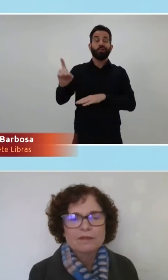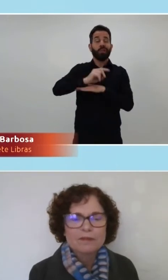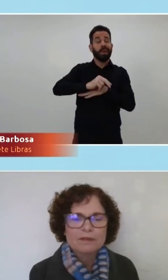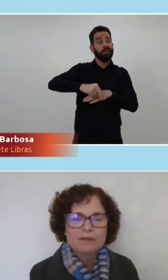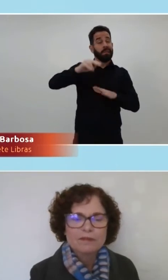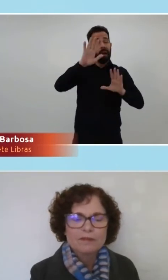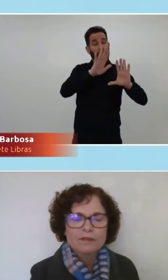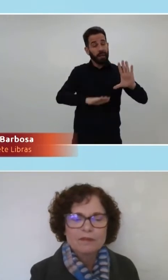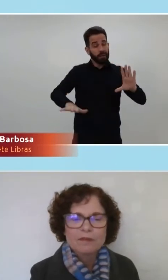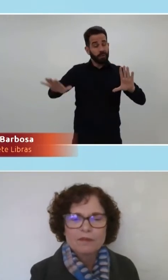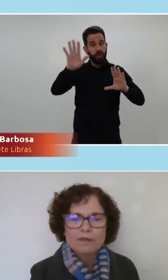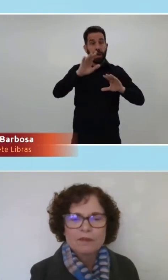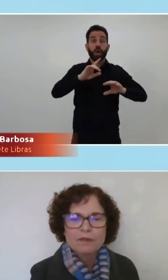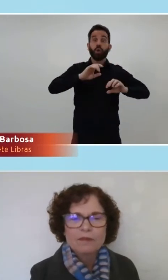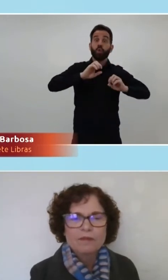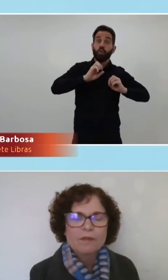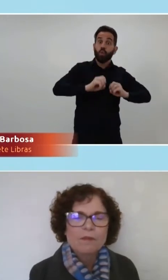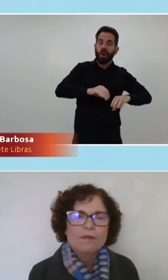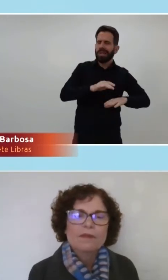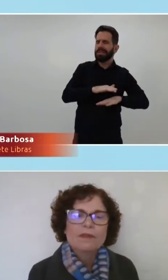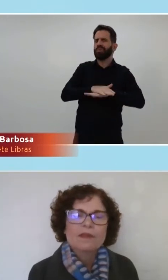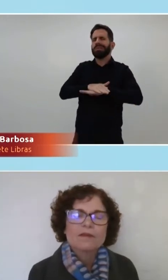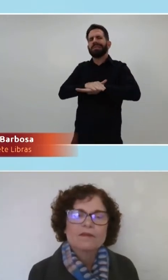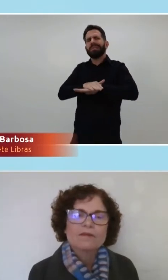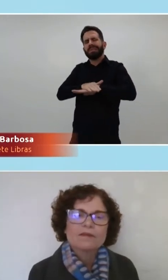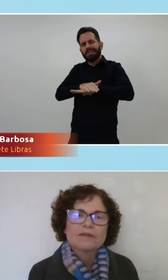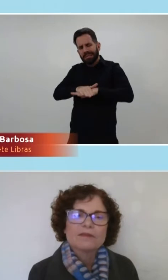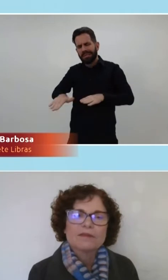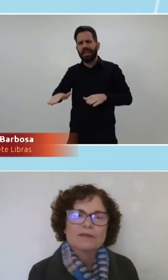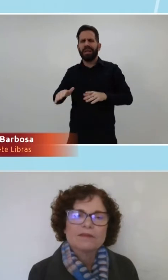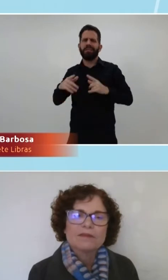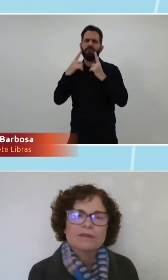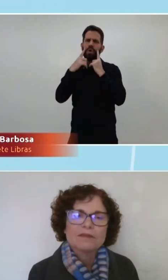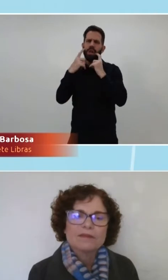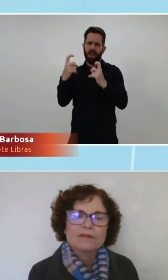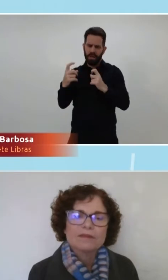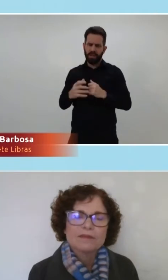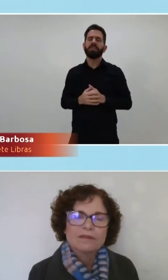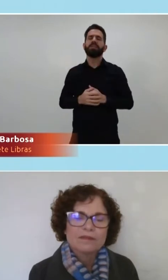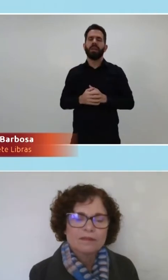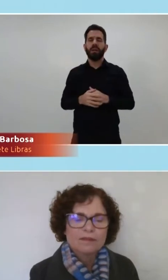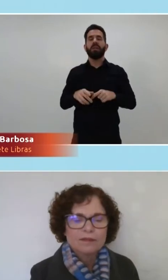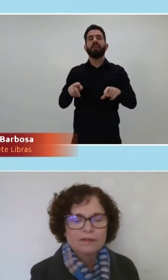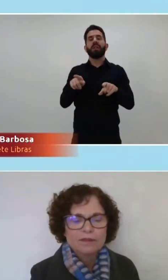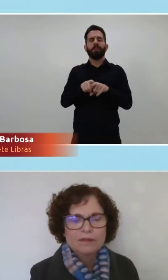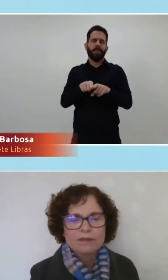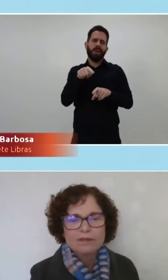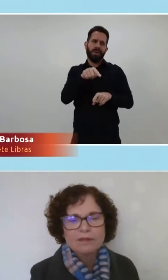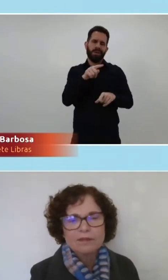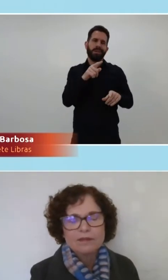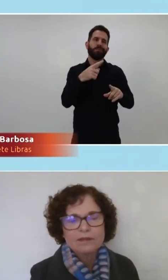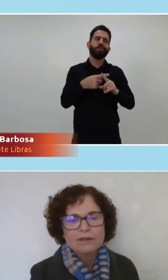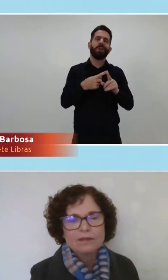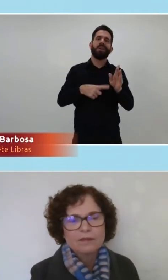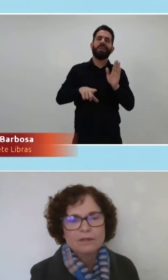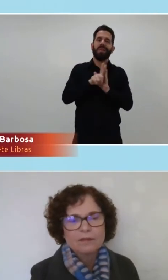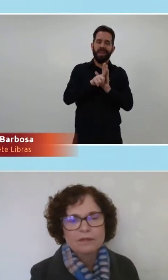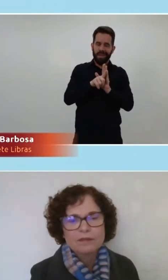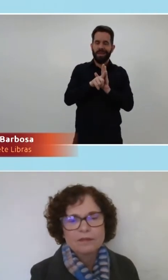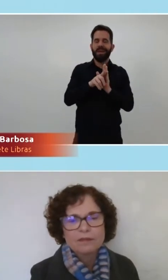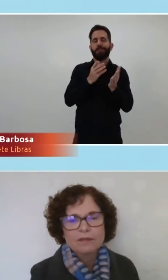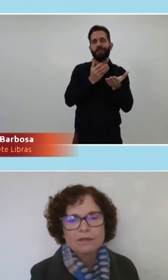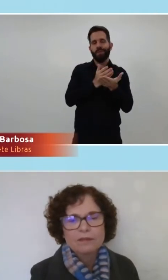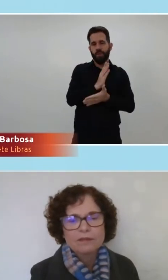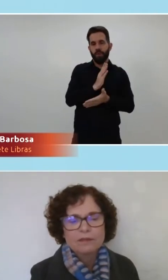Violência, a data também da promulgação, né, da Lei Menino Bernardo, e como disse a Márcia, o início dos 16 dias, né,